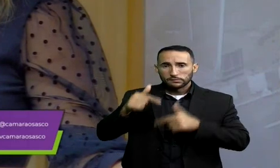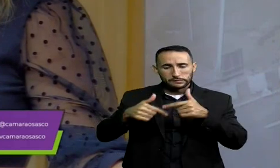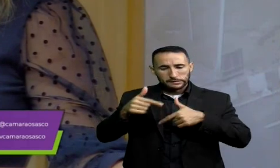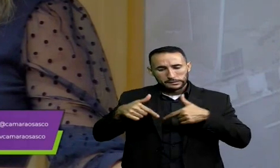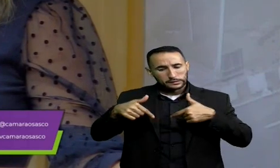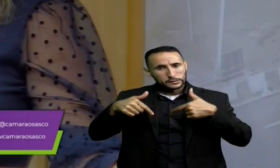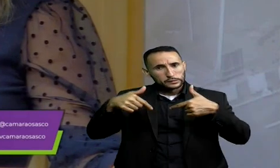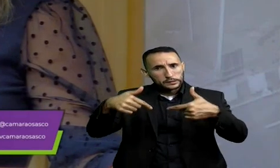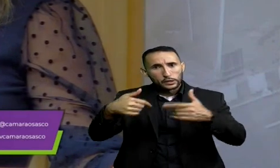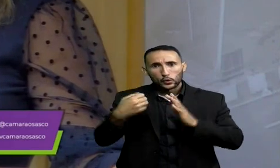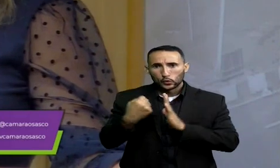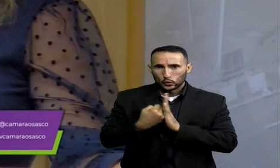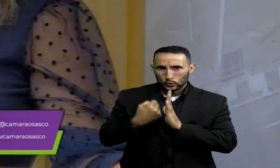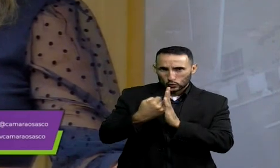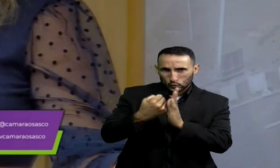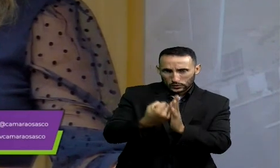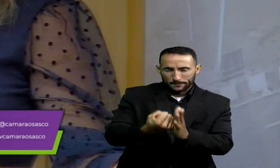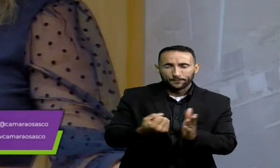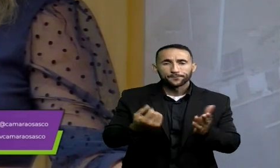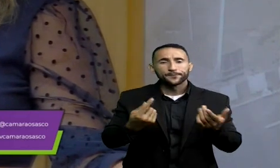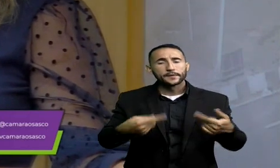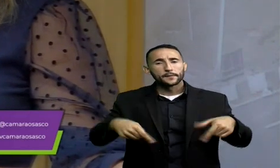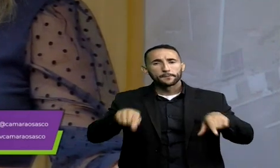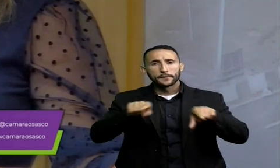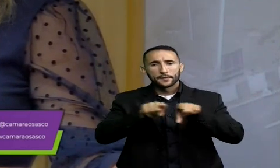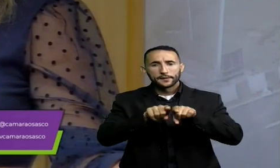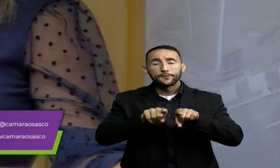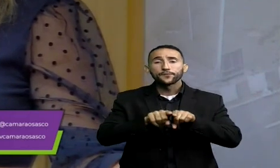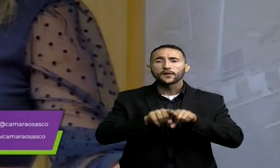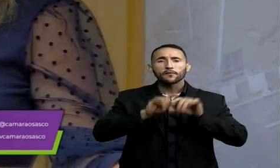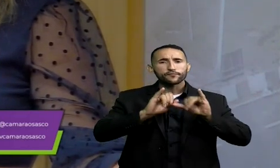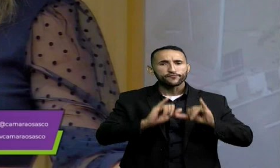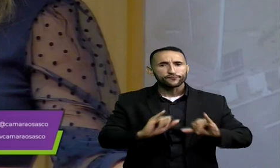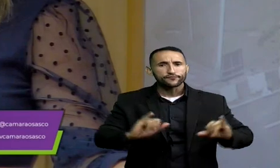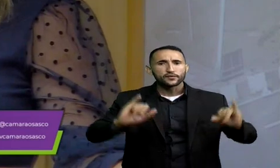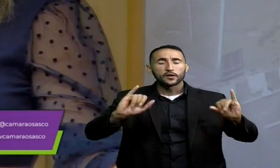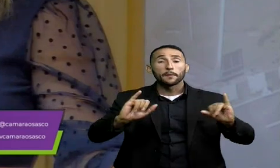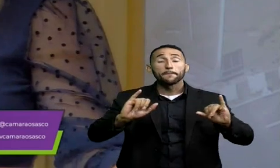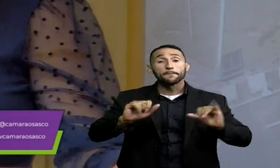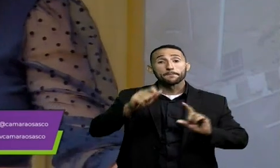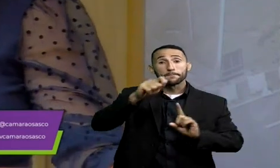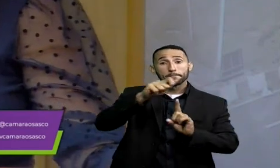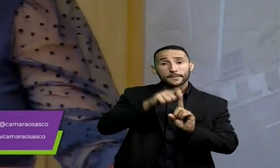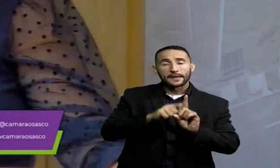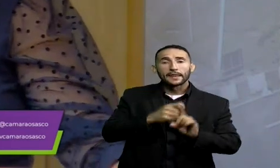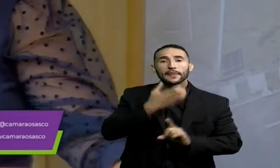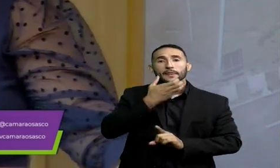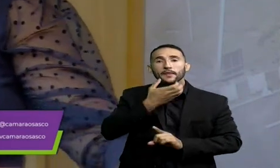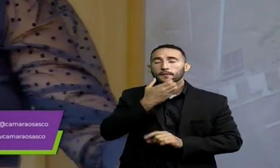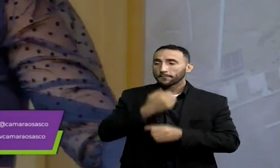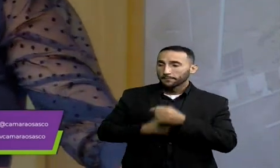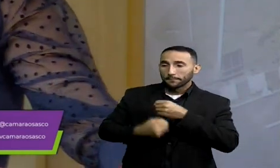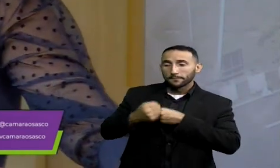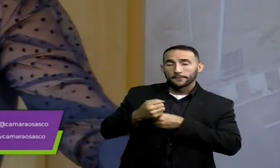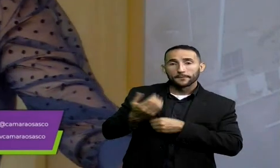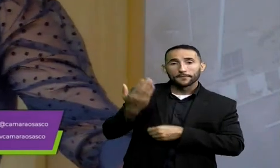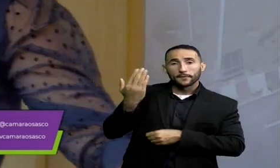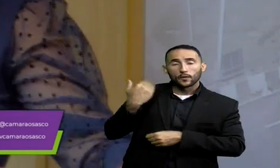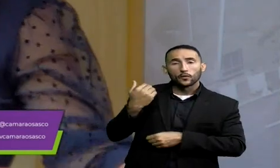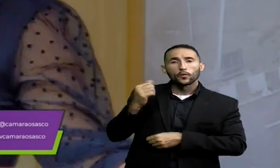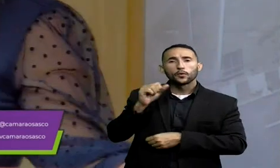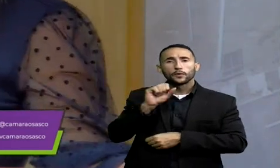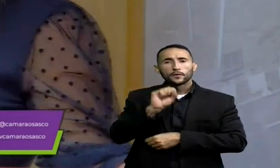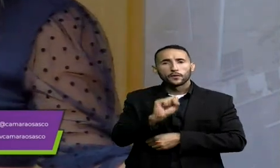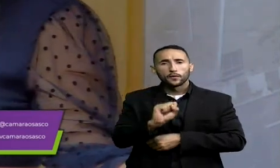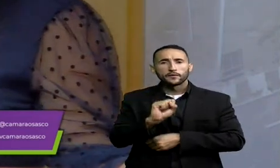Eh quero também bem aqui dizer que em dezembro nós conseguimos mandar 870.000 que foi a